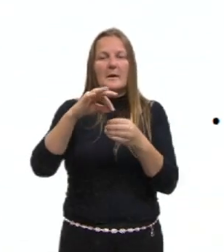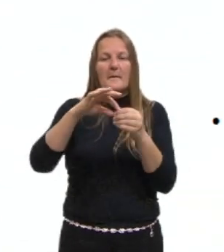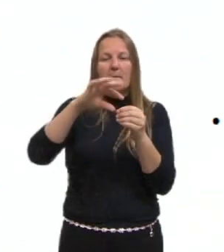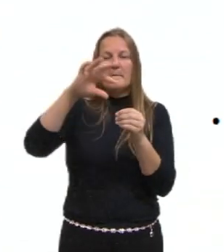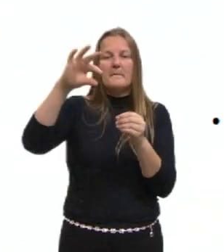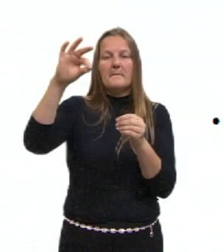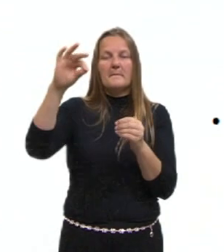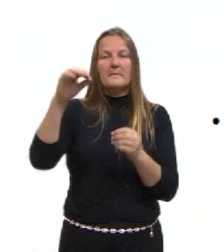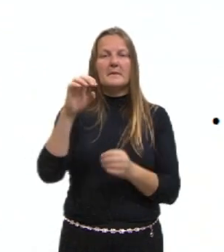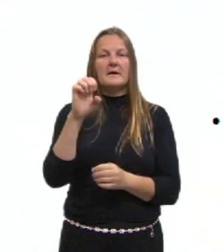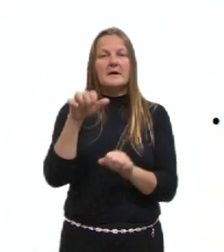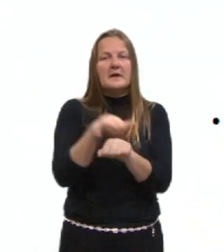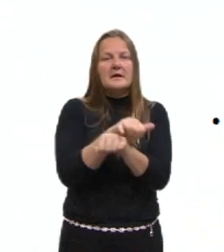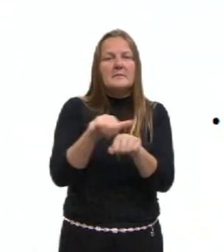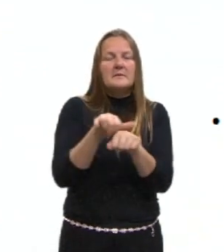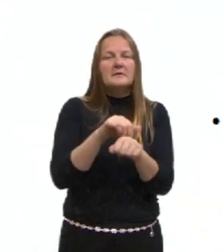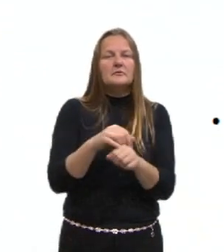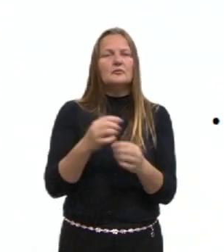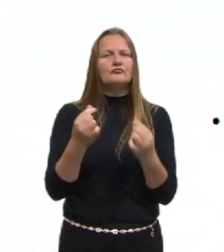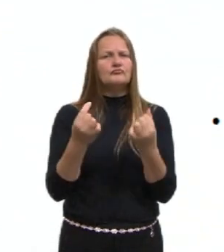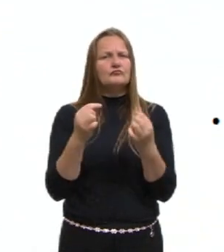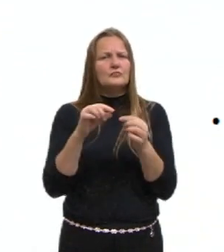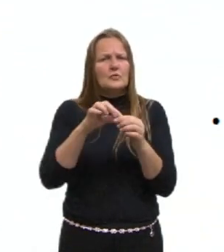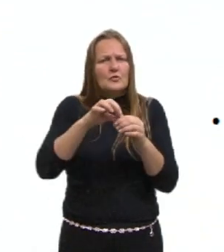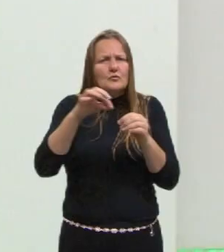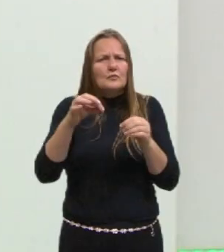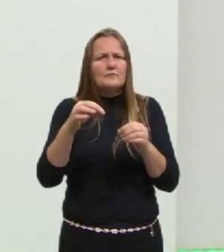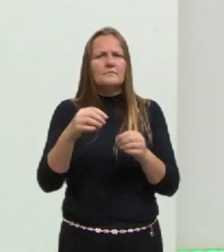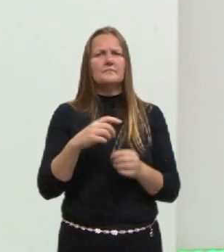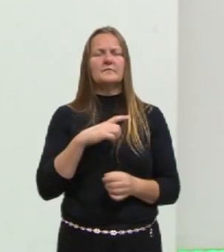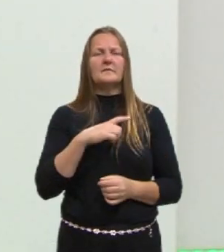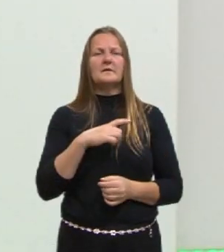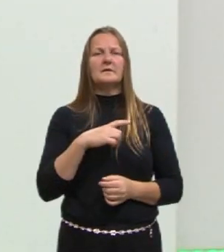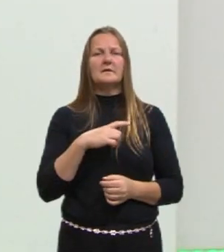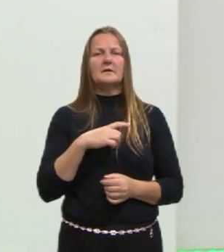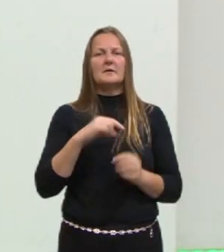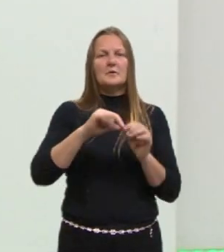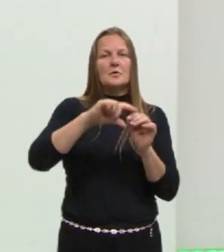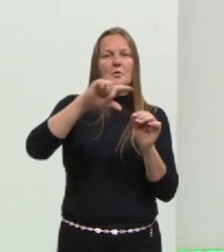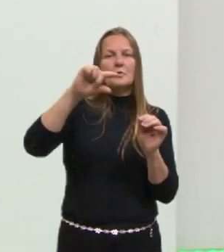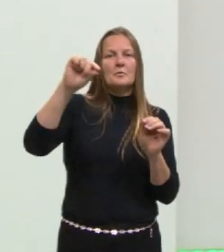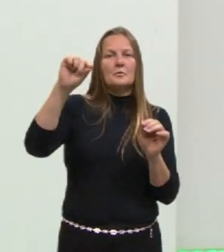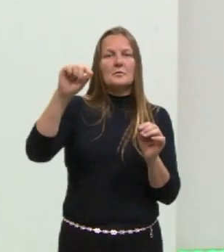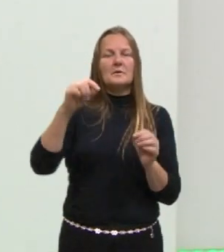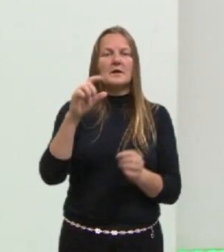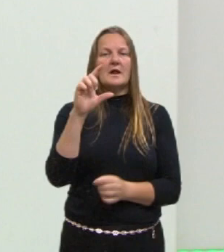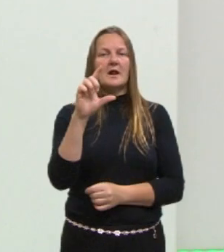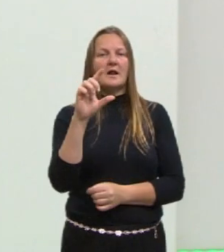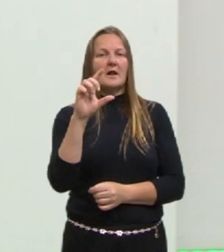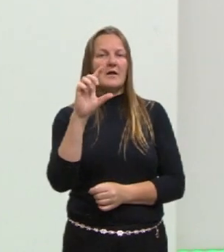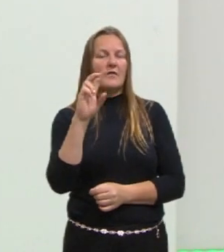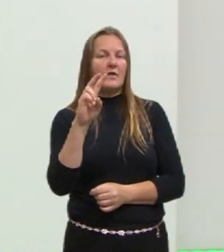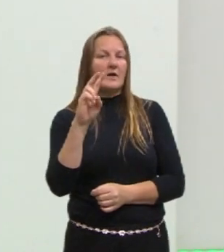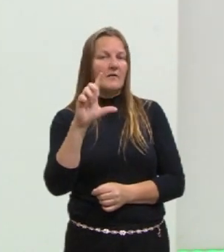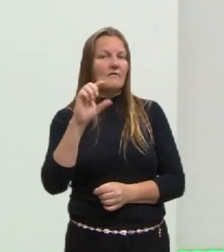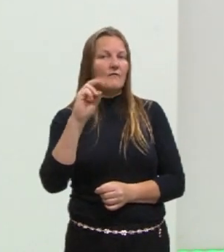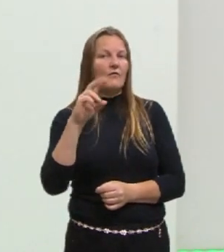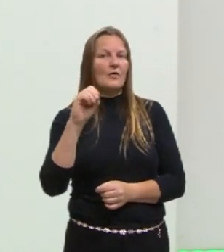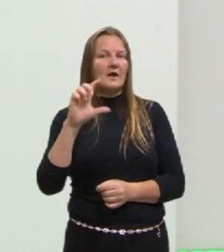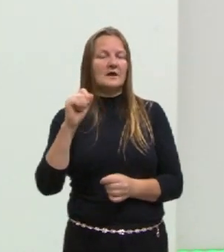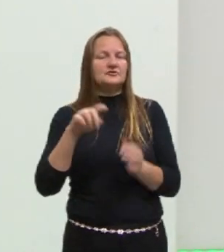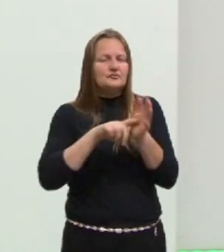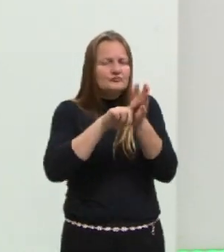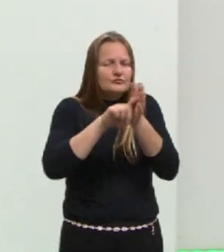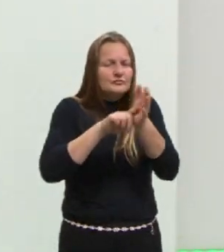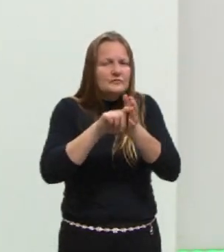usava equipamentos extremamente sofisticados, fazia extração de compostos voláteis, não voláteis, né? Fazia análises, porque